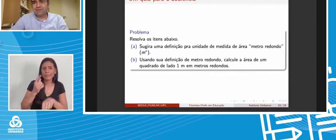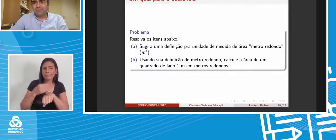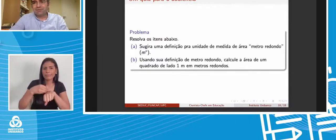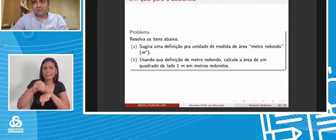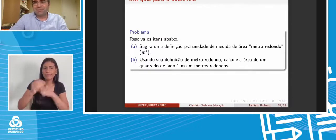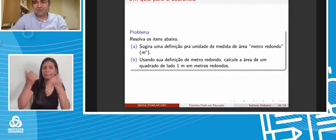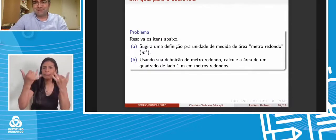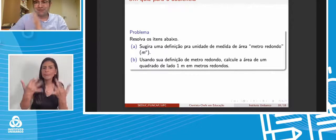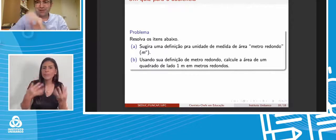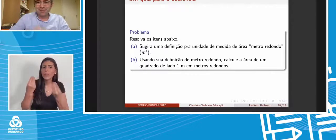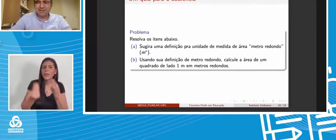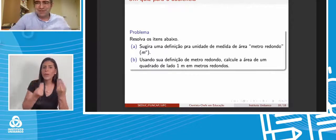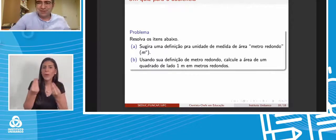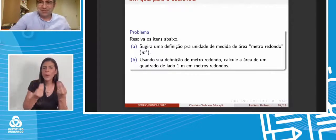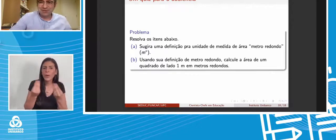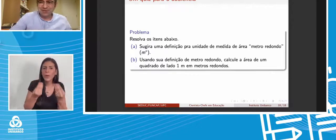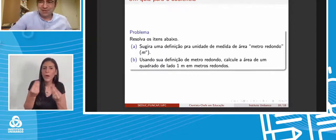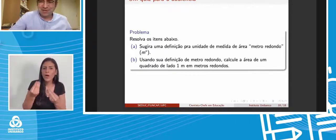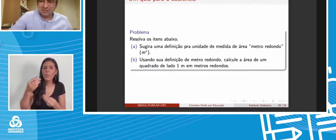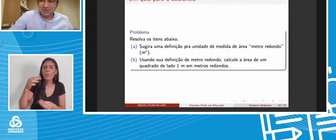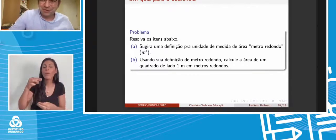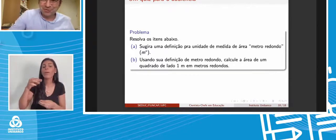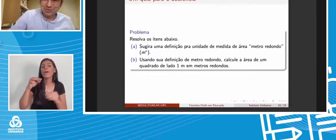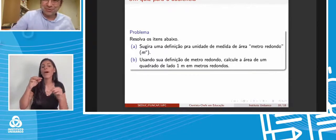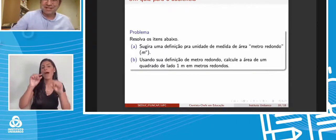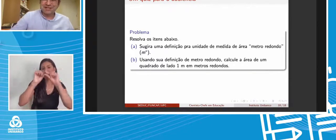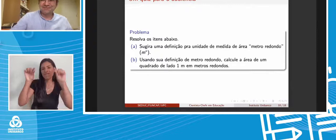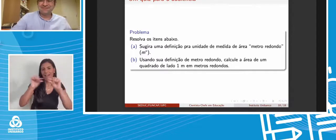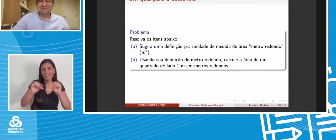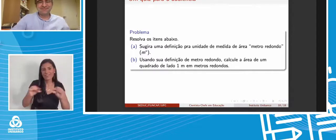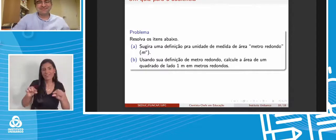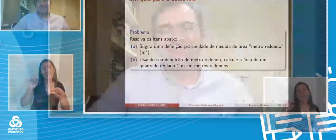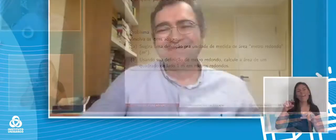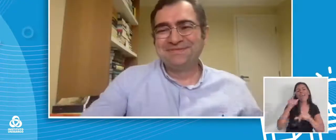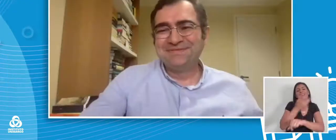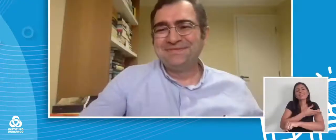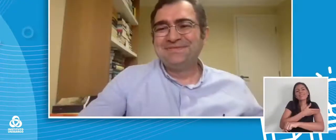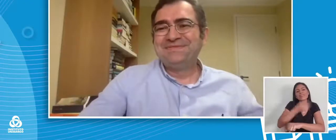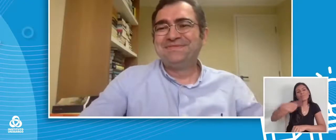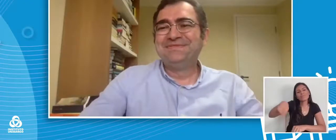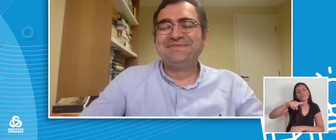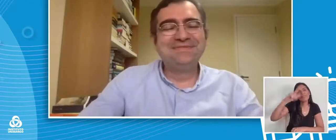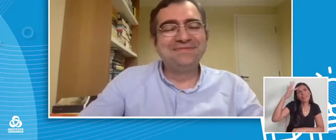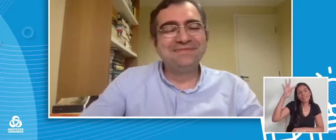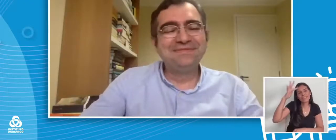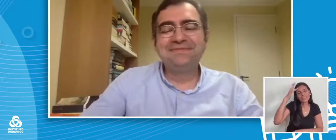um quadrado em metros redondos. Tá? Fica como exercício aí para todos pensarem um pouquinho. Muito obrigado.